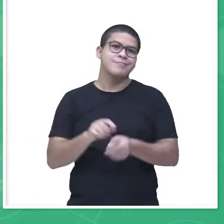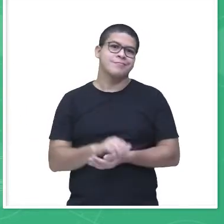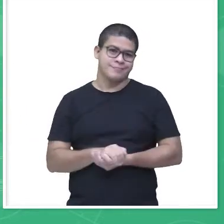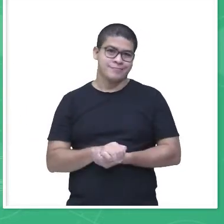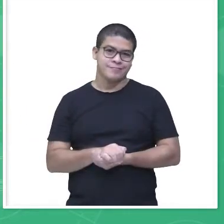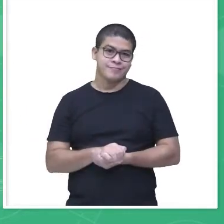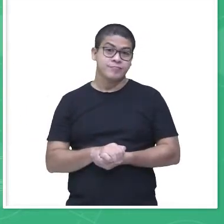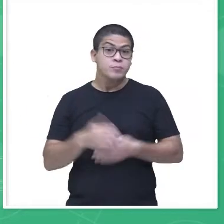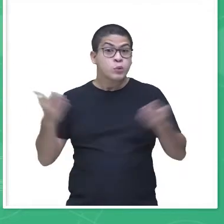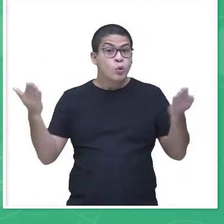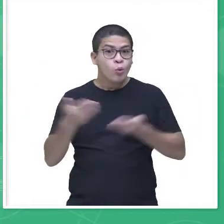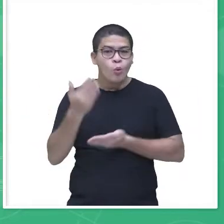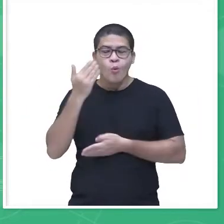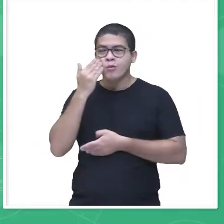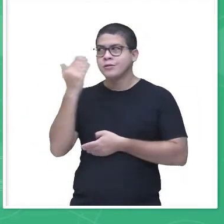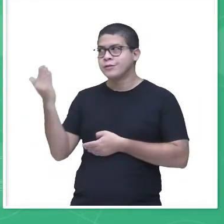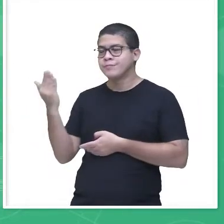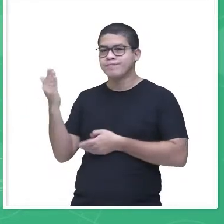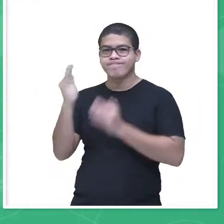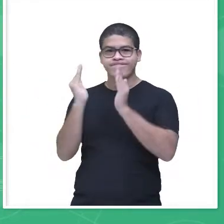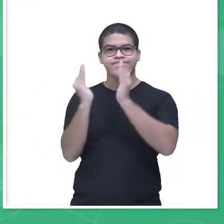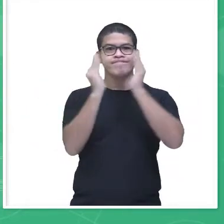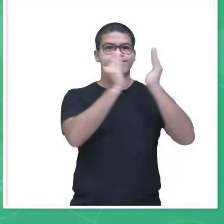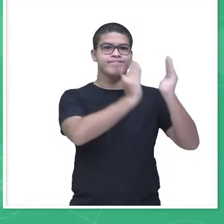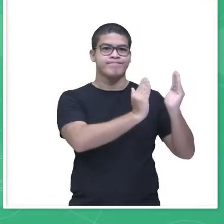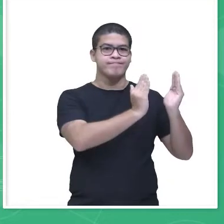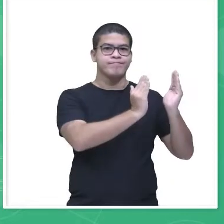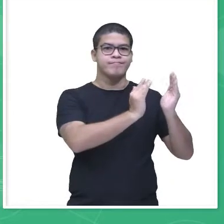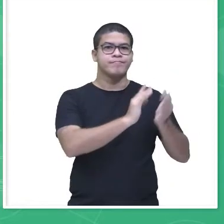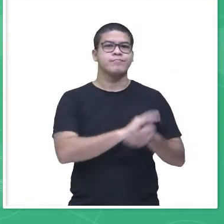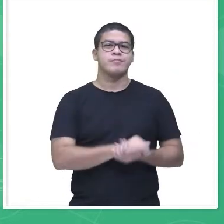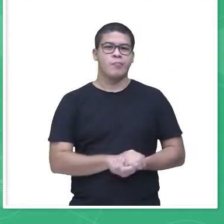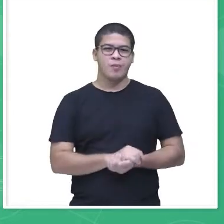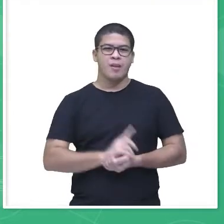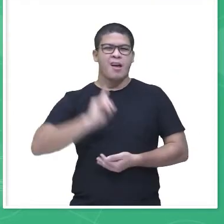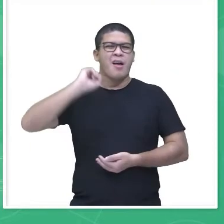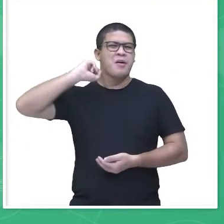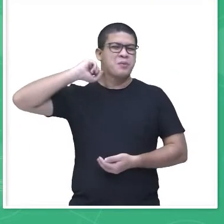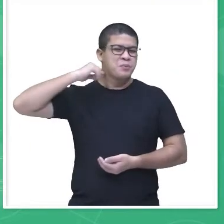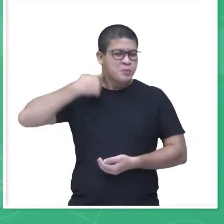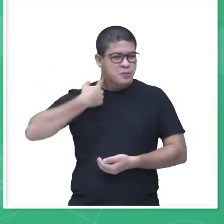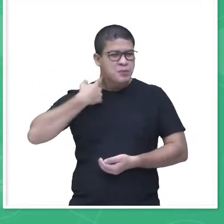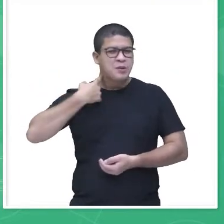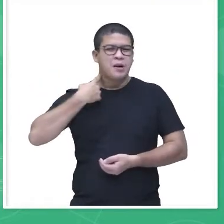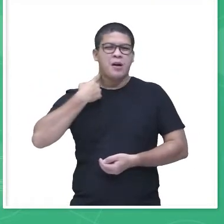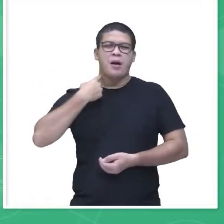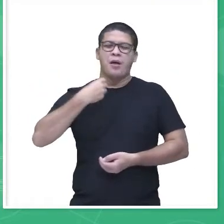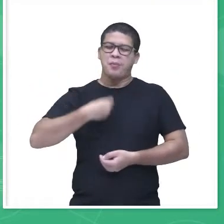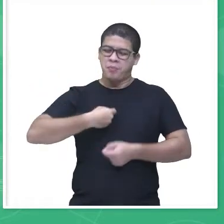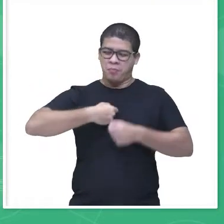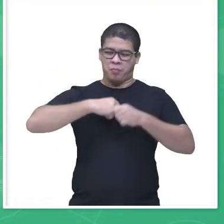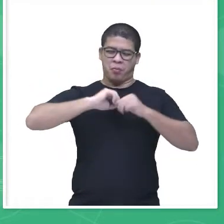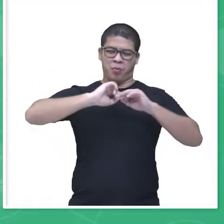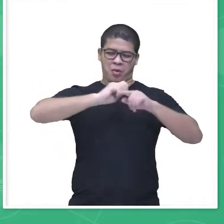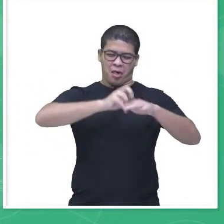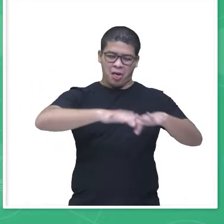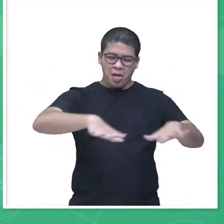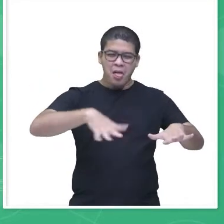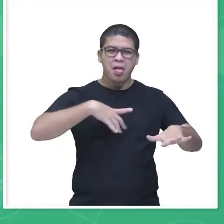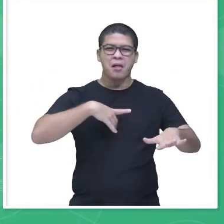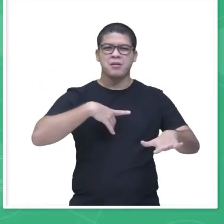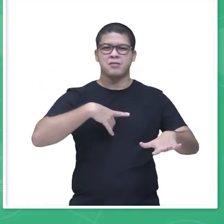Hoje, o igarapé do Tarumã se encontra assim, ó, bastante poluído, cheio de lixo